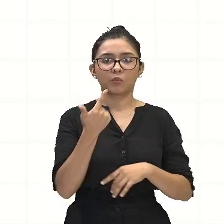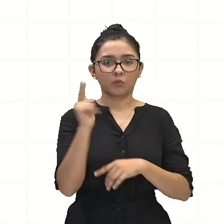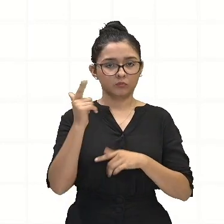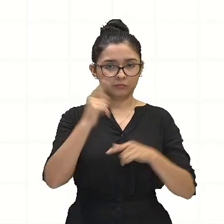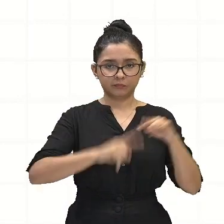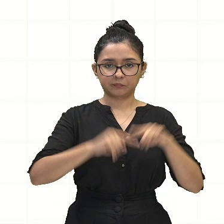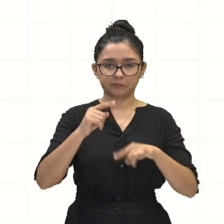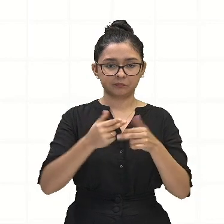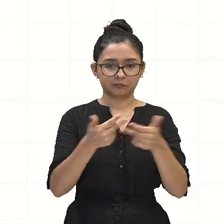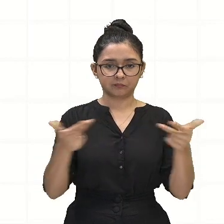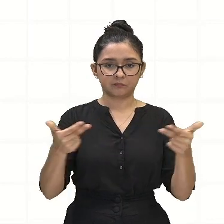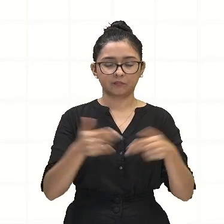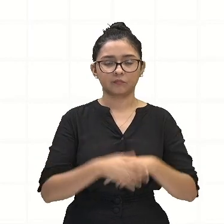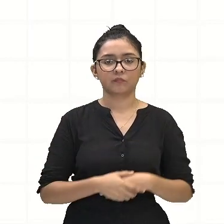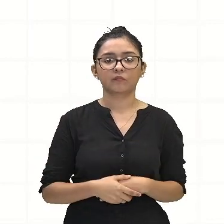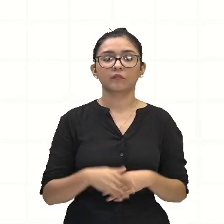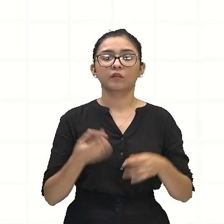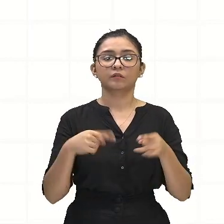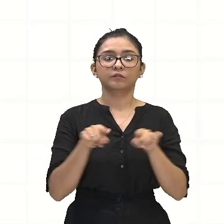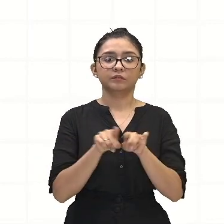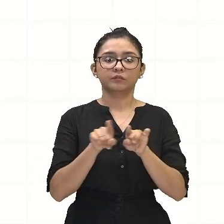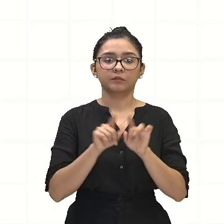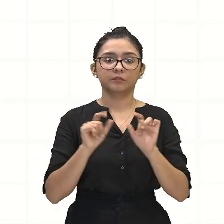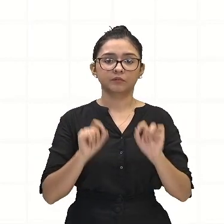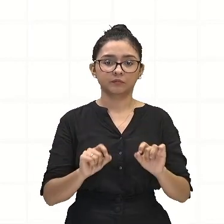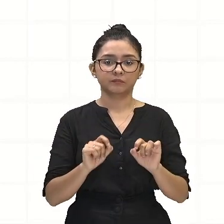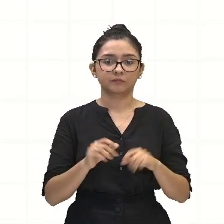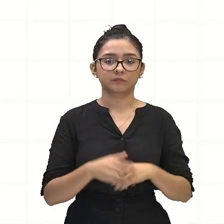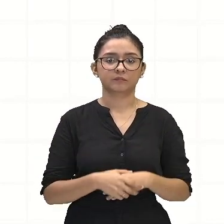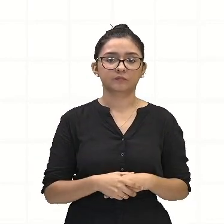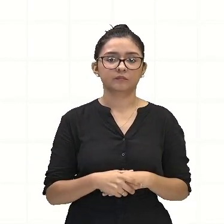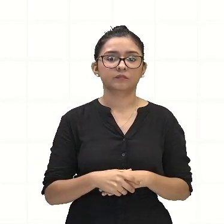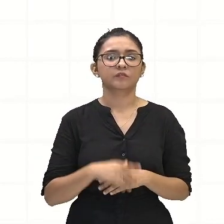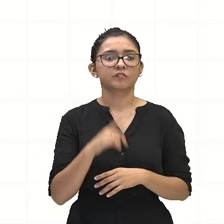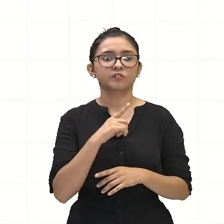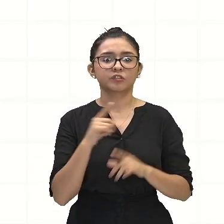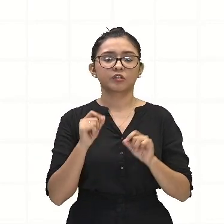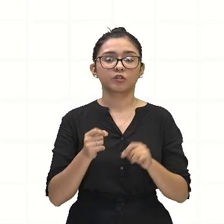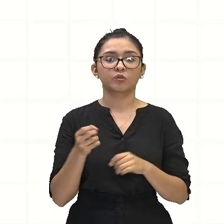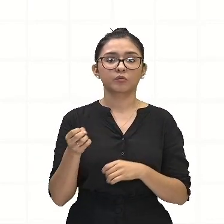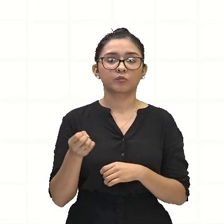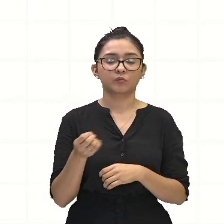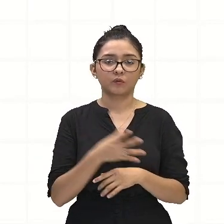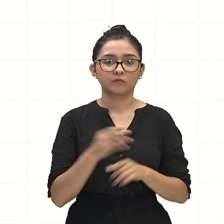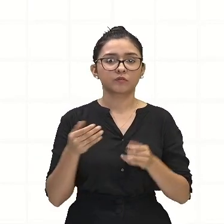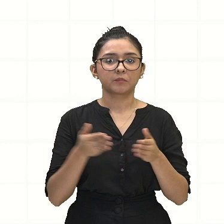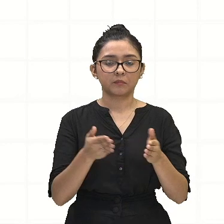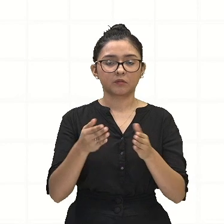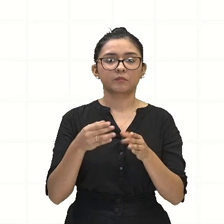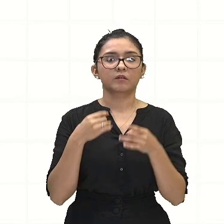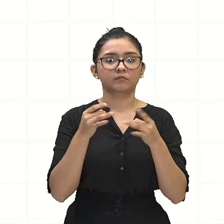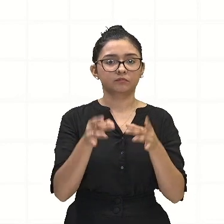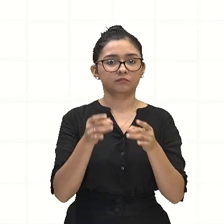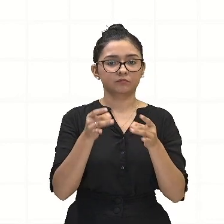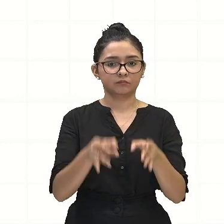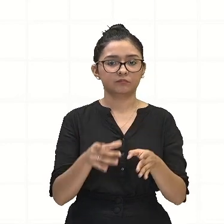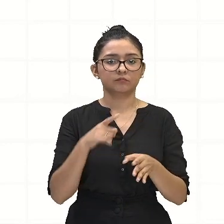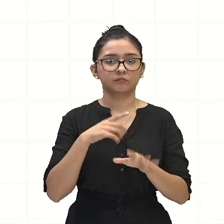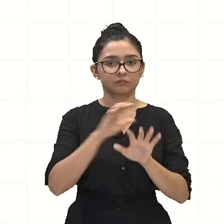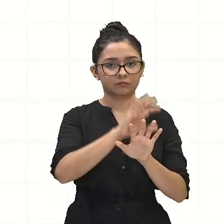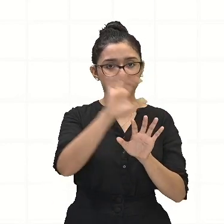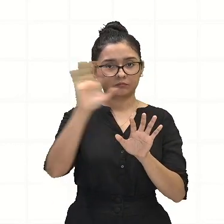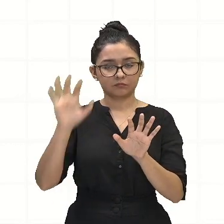especiarias. Além disso, o estabelecimento de novas rotas comerciais entre os